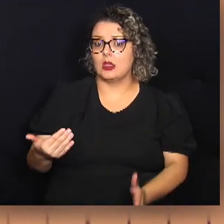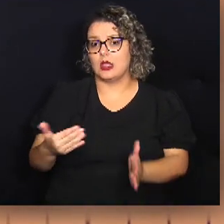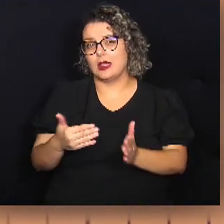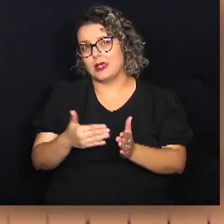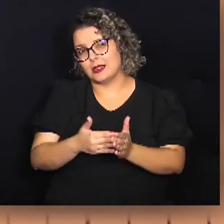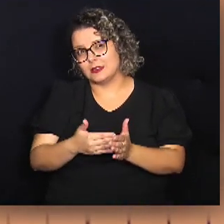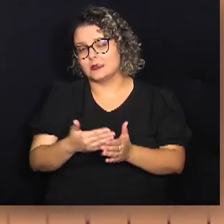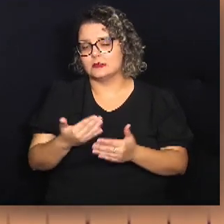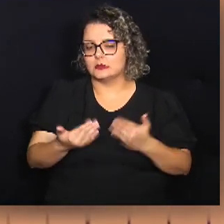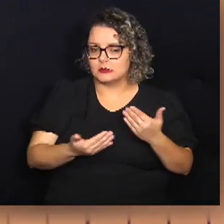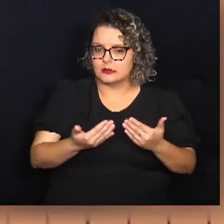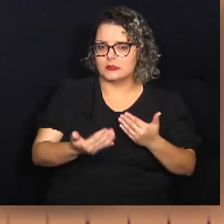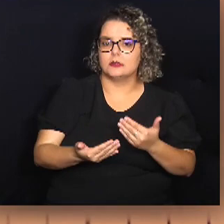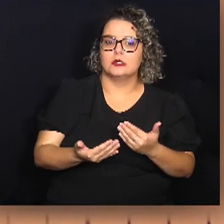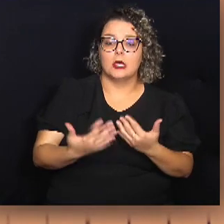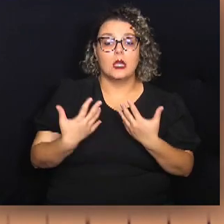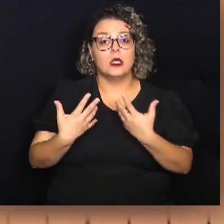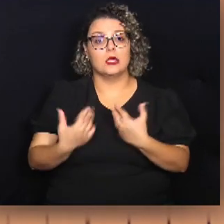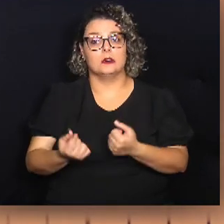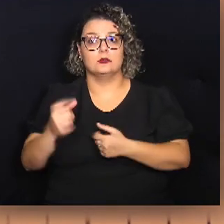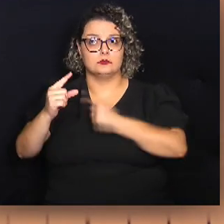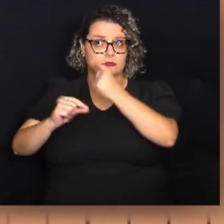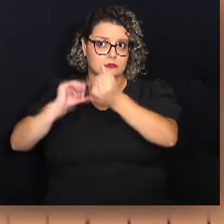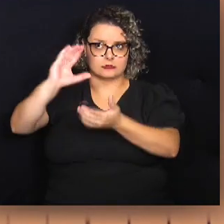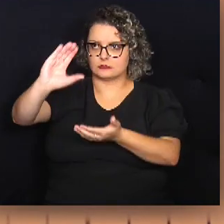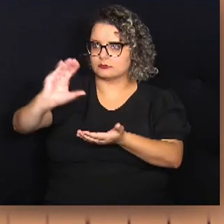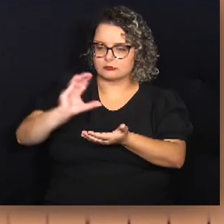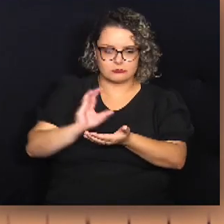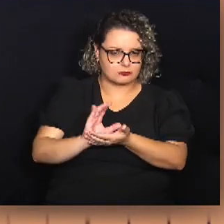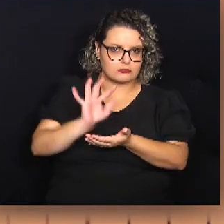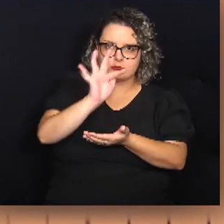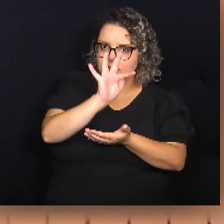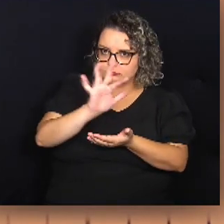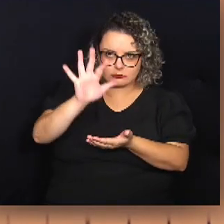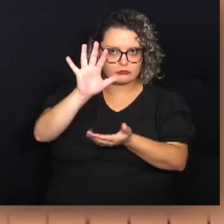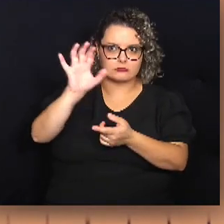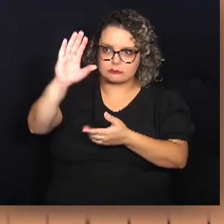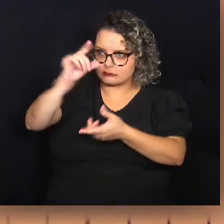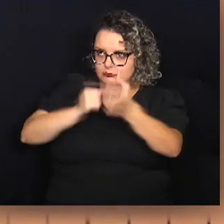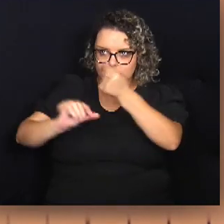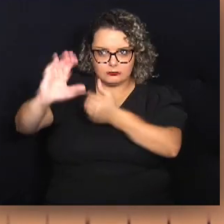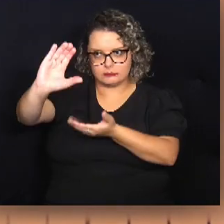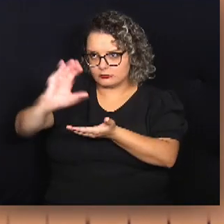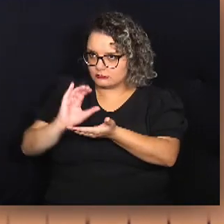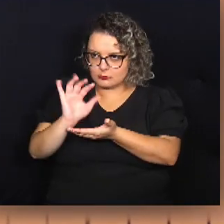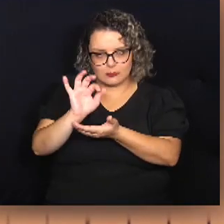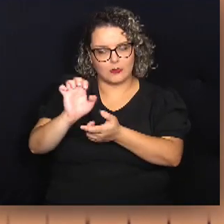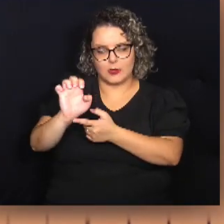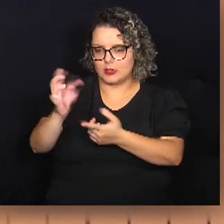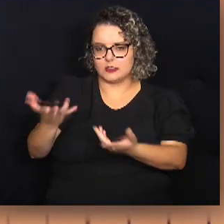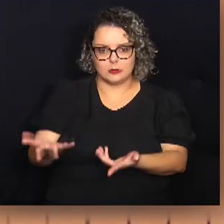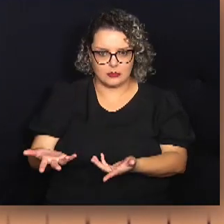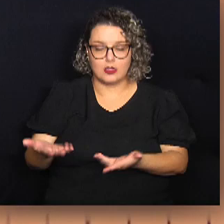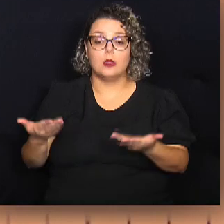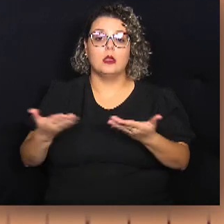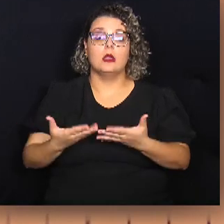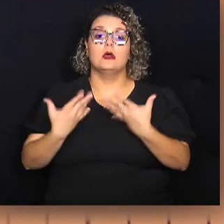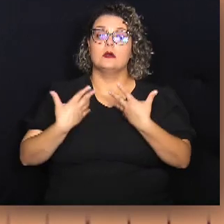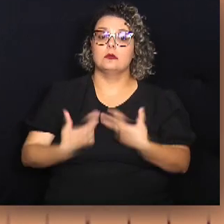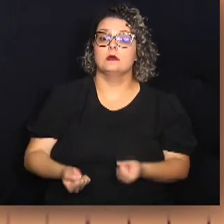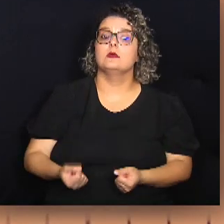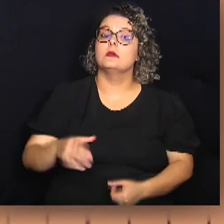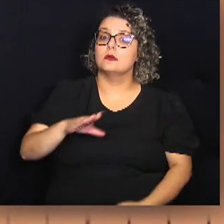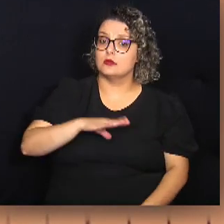então, nós recebíamos emendas federais e estaduais, e agora passamos a receber